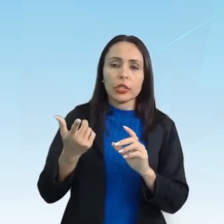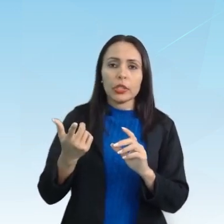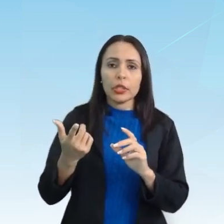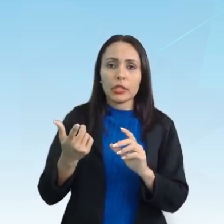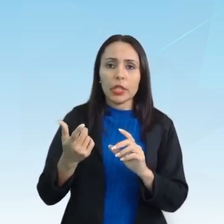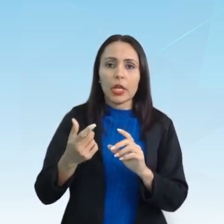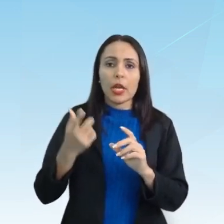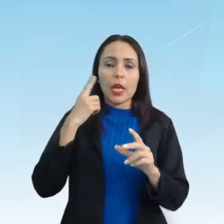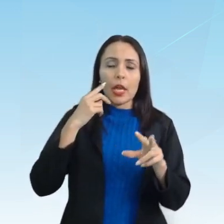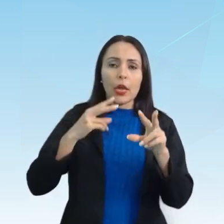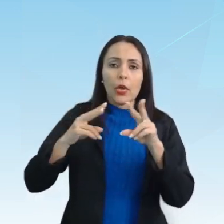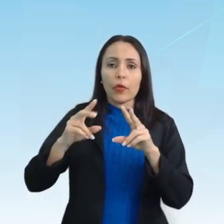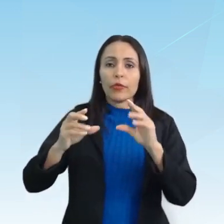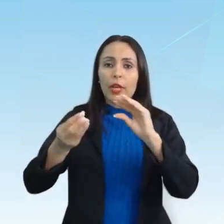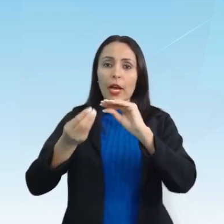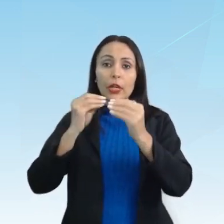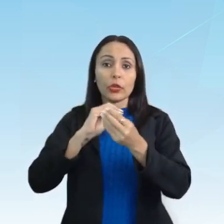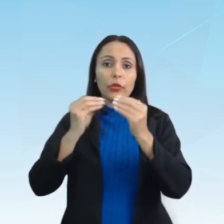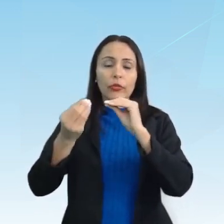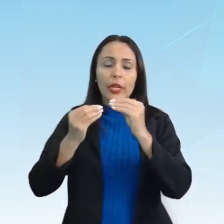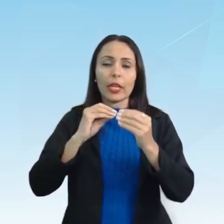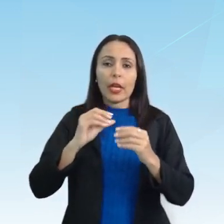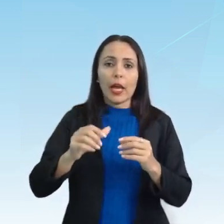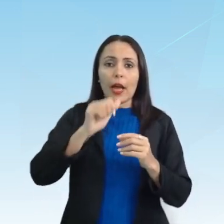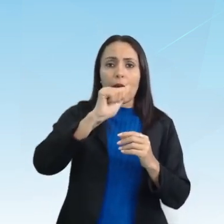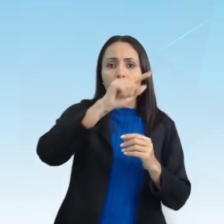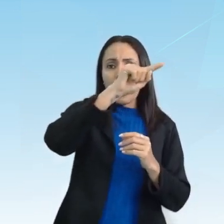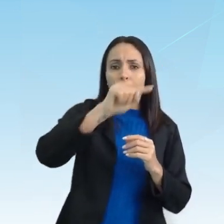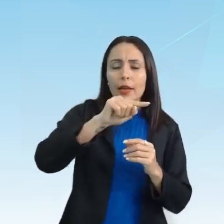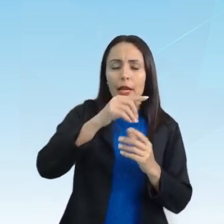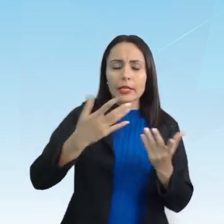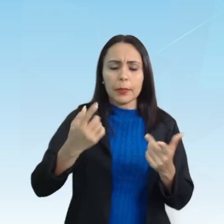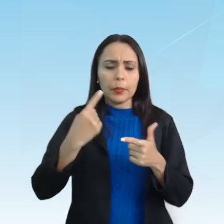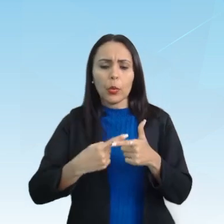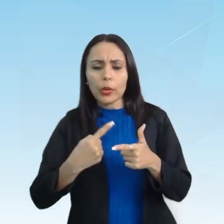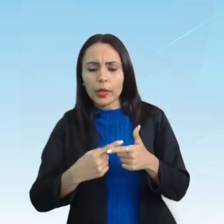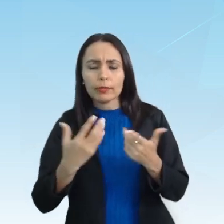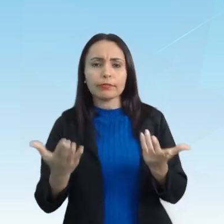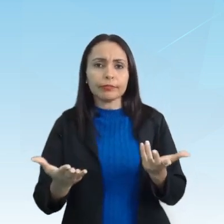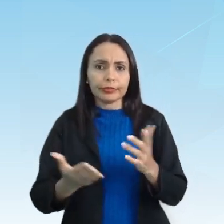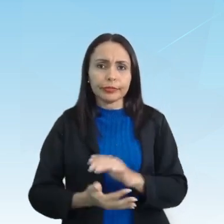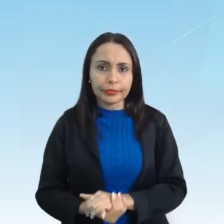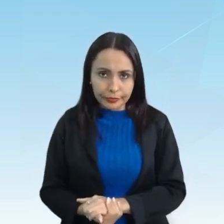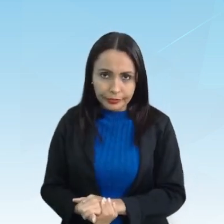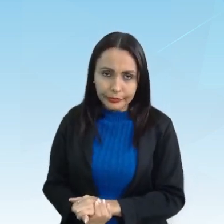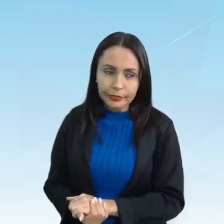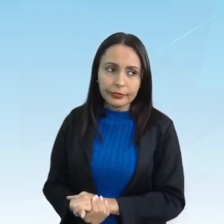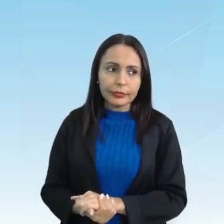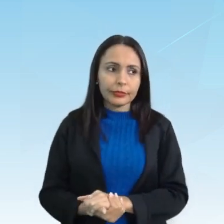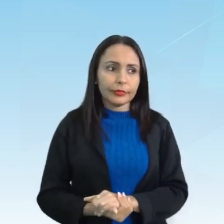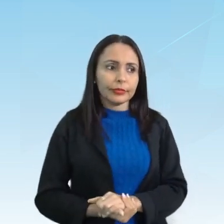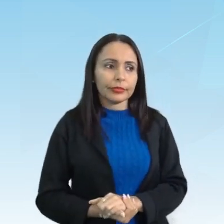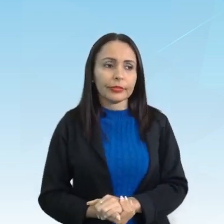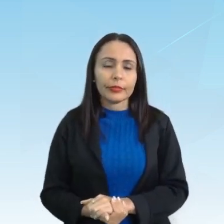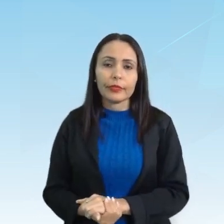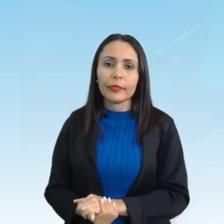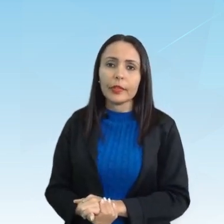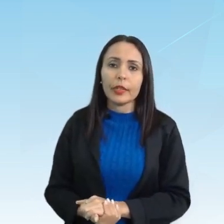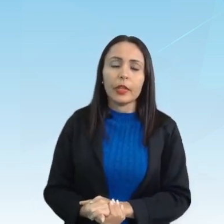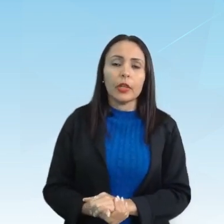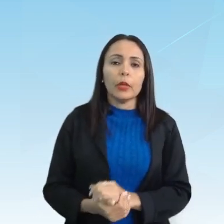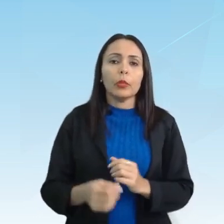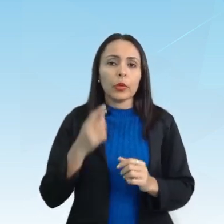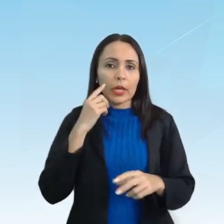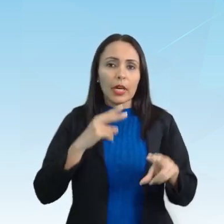novela com crase, o a com acento grave. Mas por que aquele acento indicador de crase. Porque quem